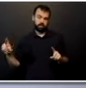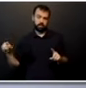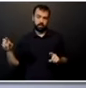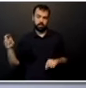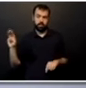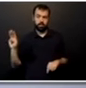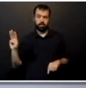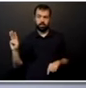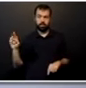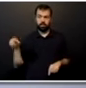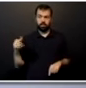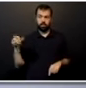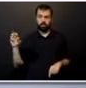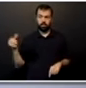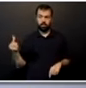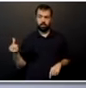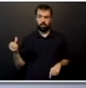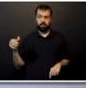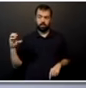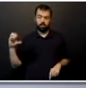fazer as transformações